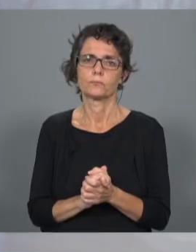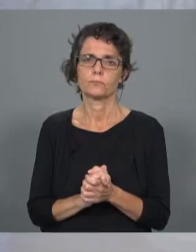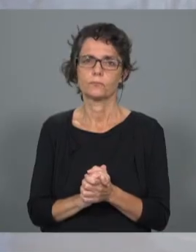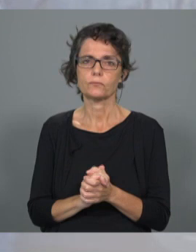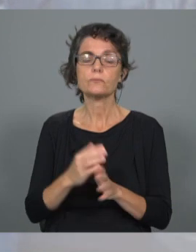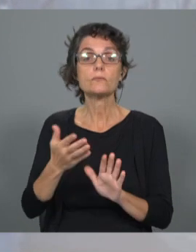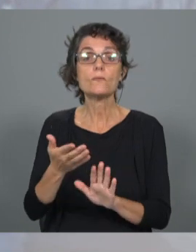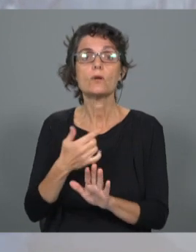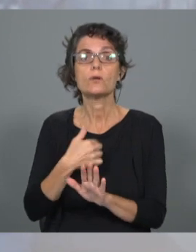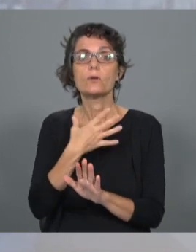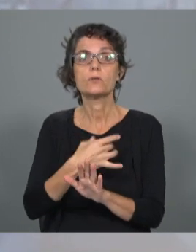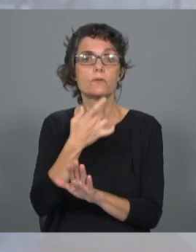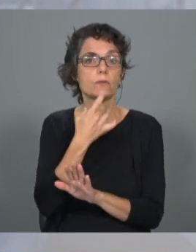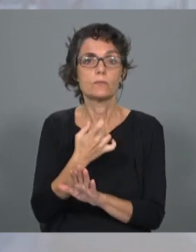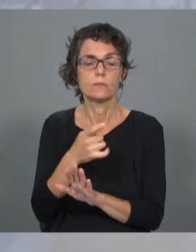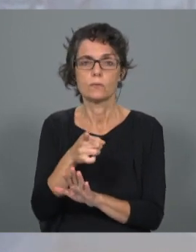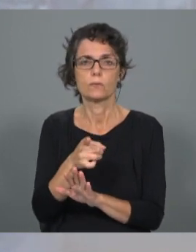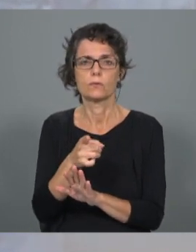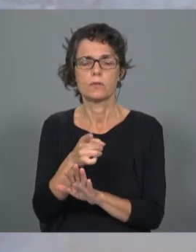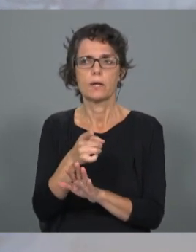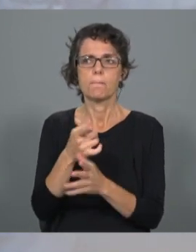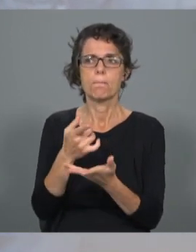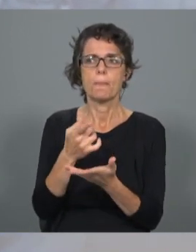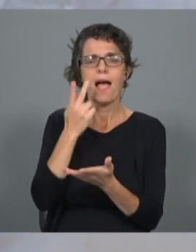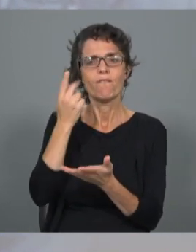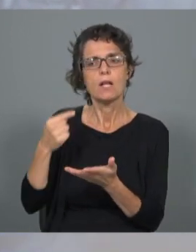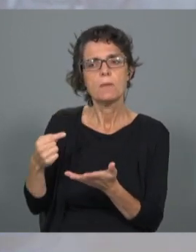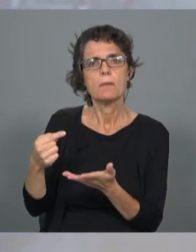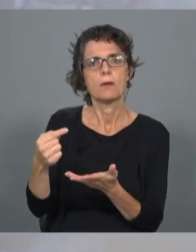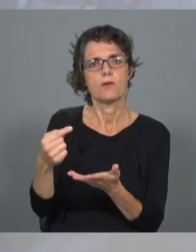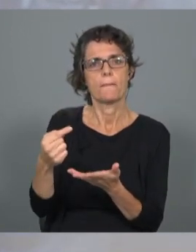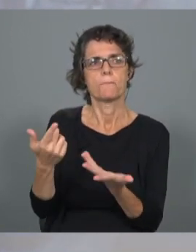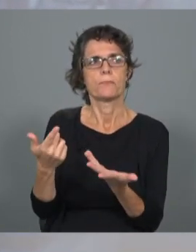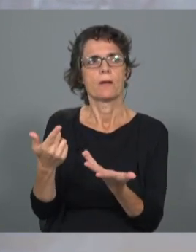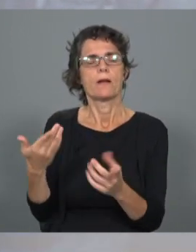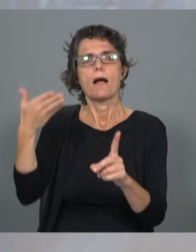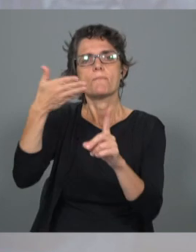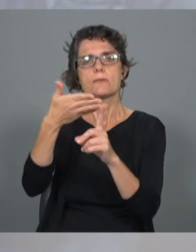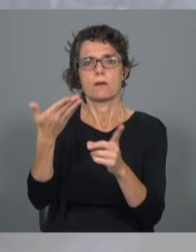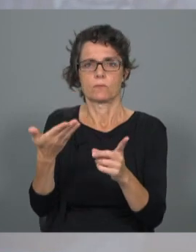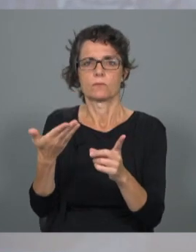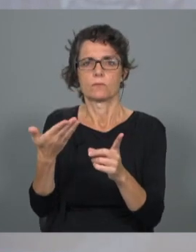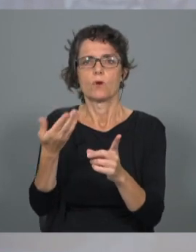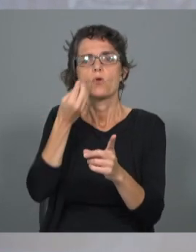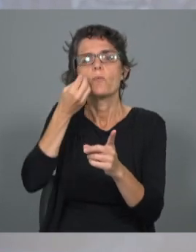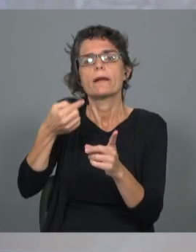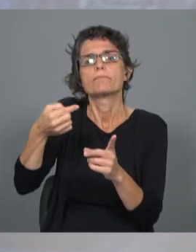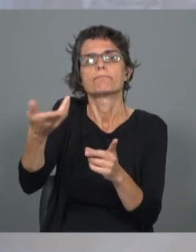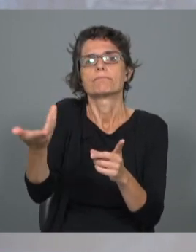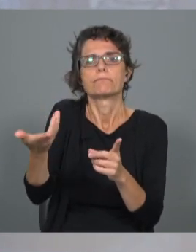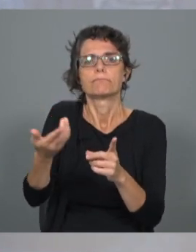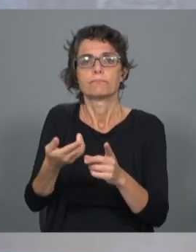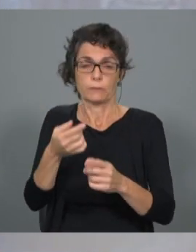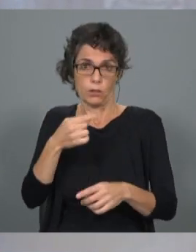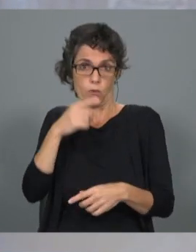é viver neste lugar o espírito da missão? Um dia, vocacionalmente, fez uma opção de vida,